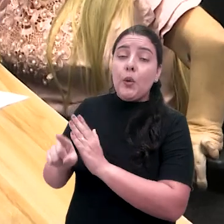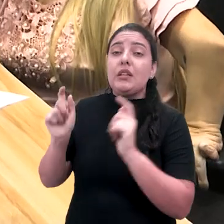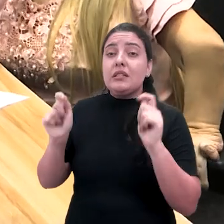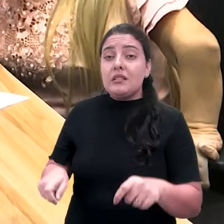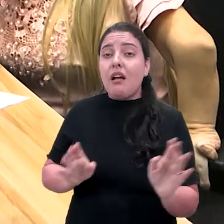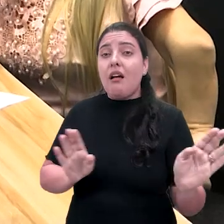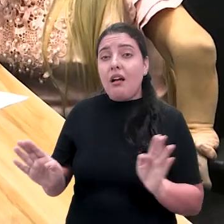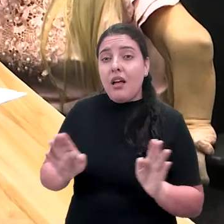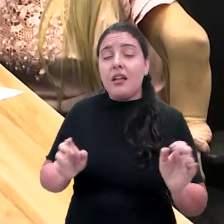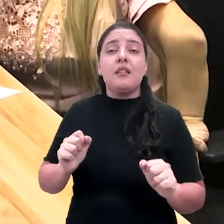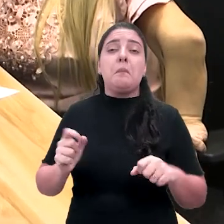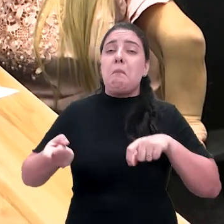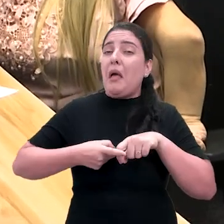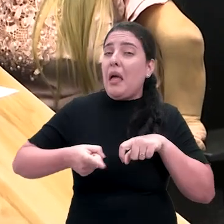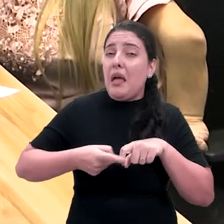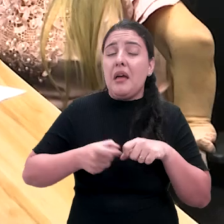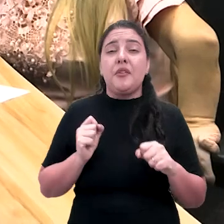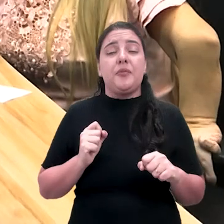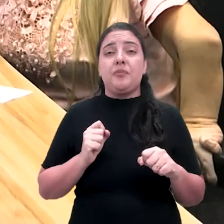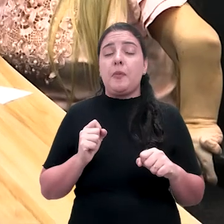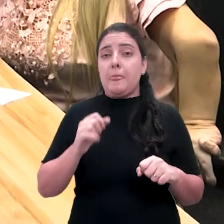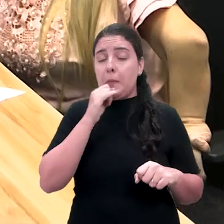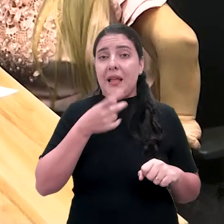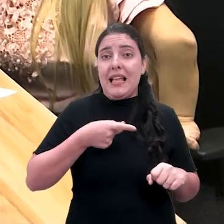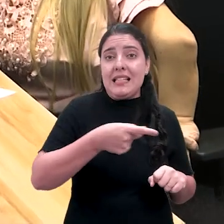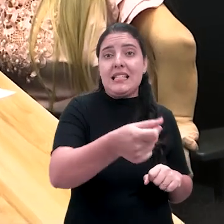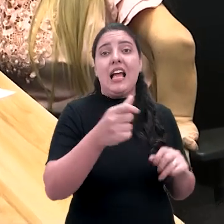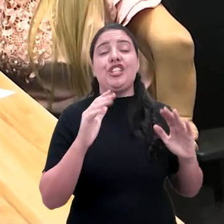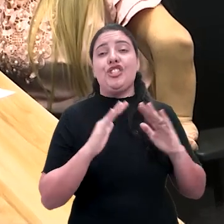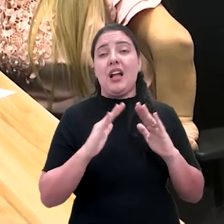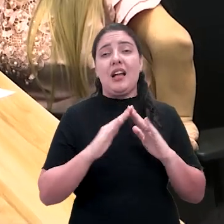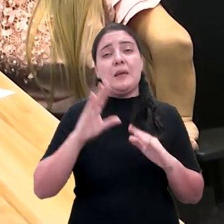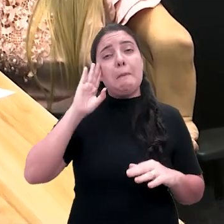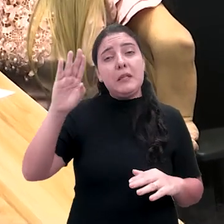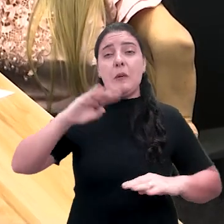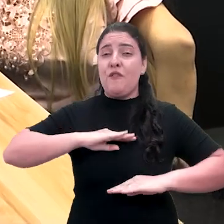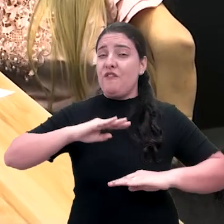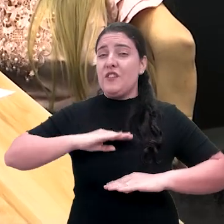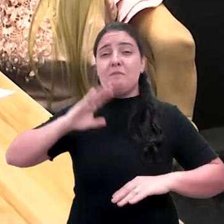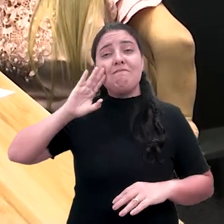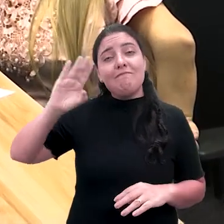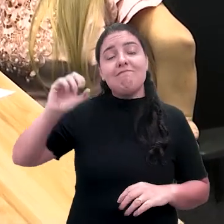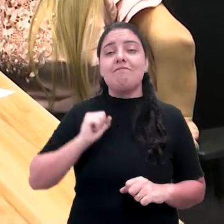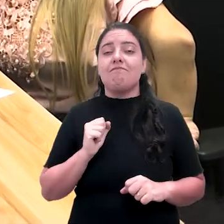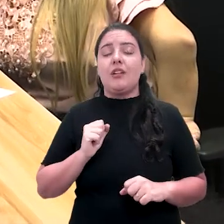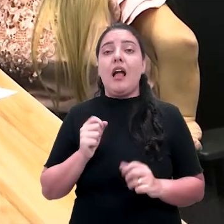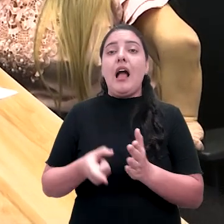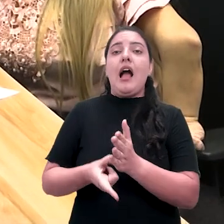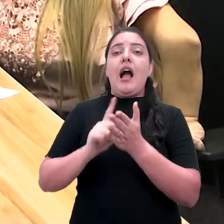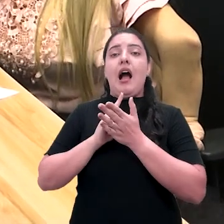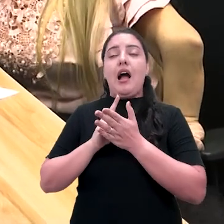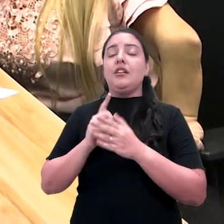muito pra gente. Pra tudo. Vocês não sabem o que é sair de casa, a pessoa com deficiência, principalmente física. Antes da gente ir, a gente tem